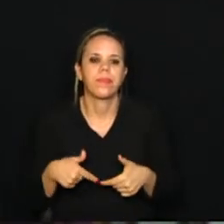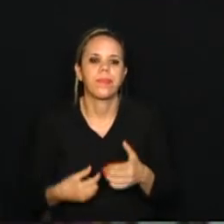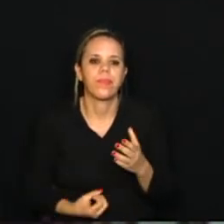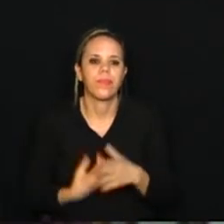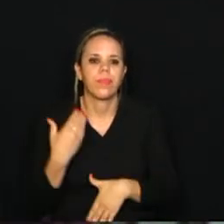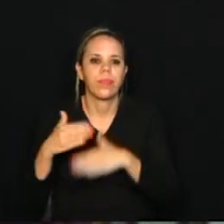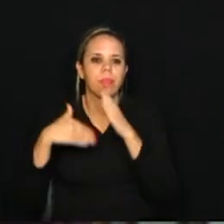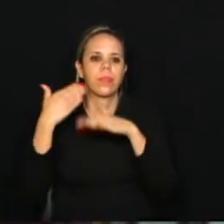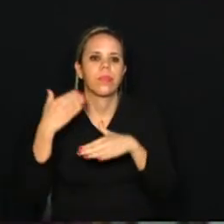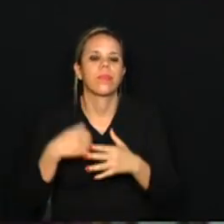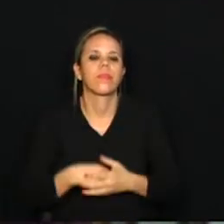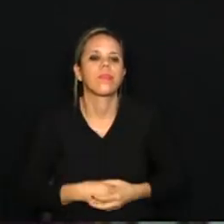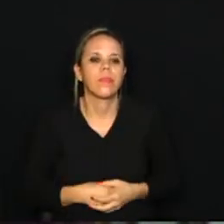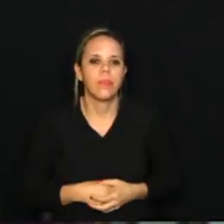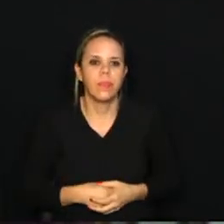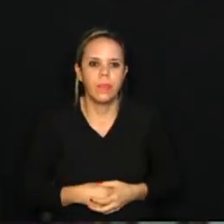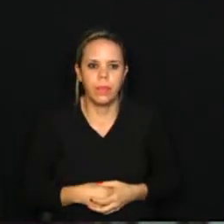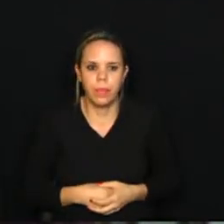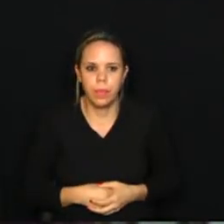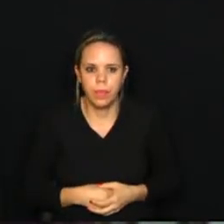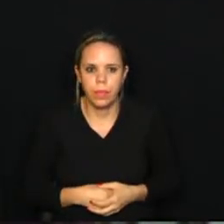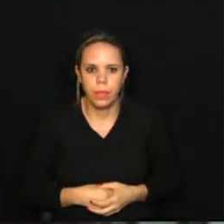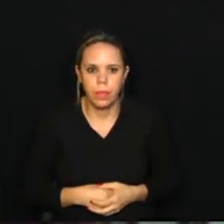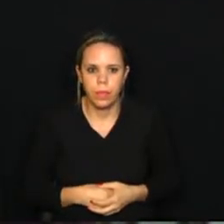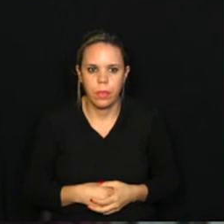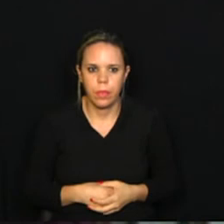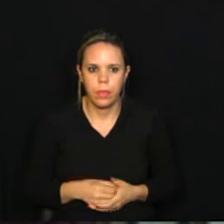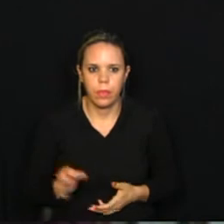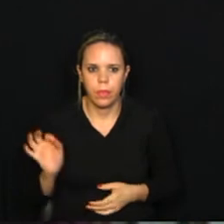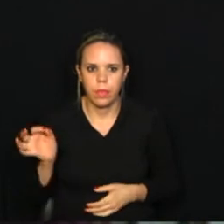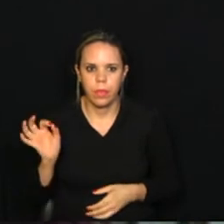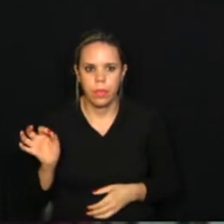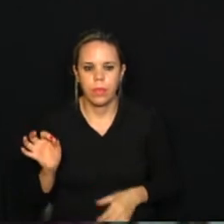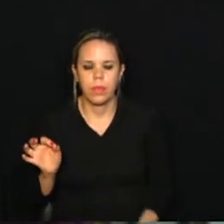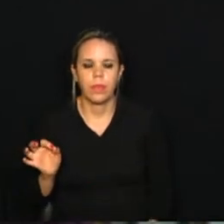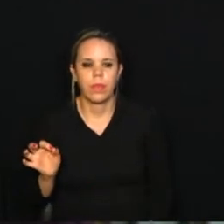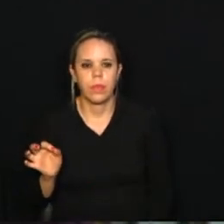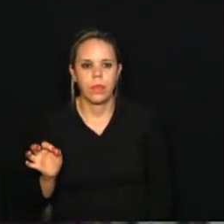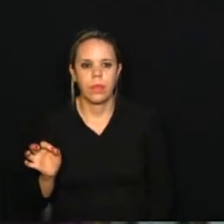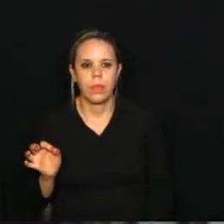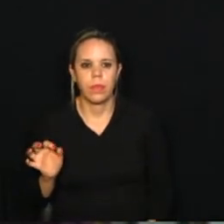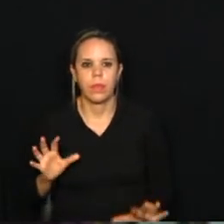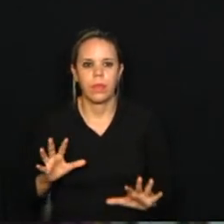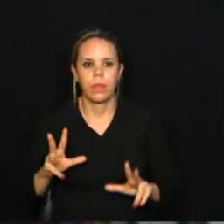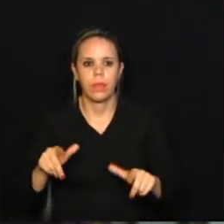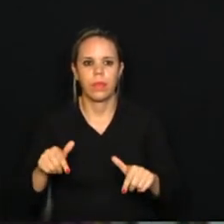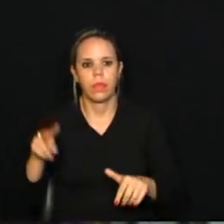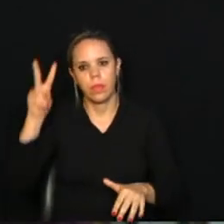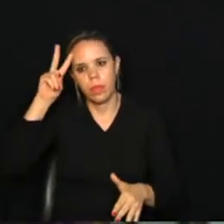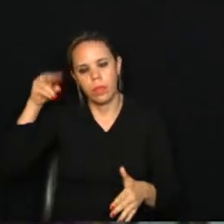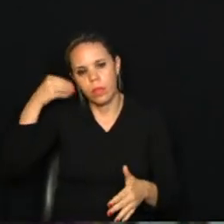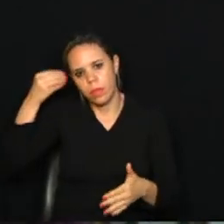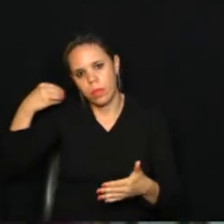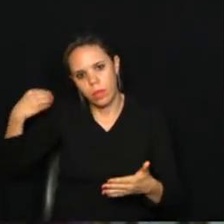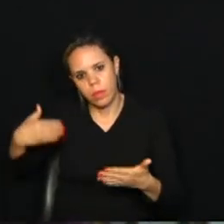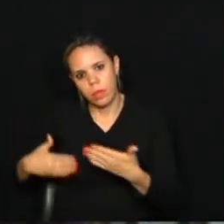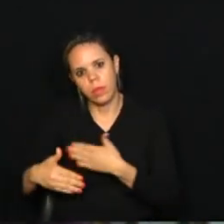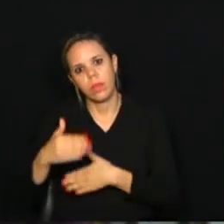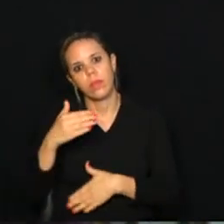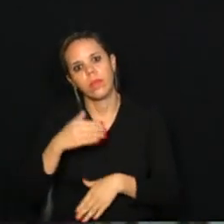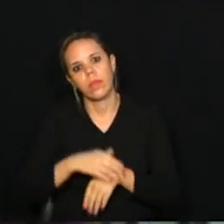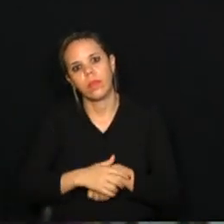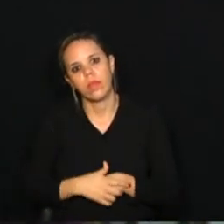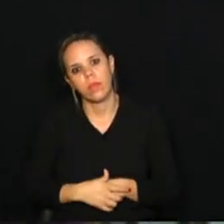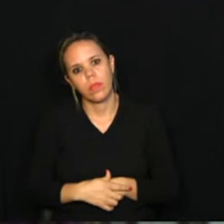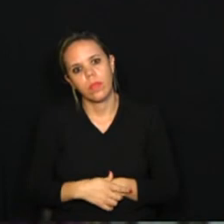vem desenvolvendo e, certamente, com todo o seu histórico, o